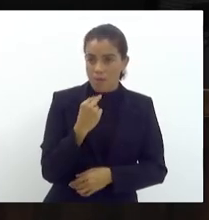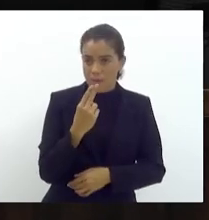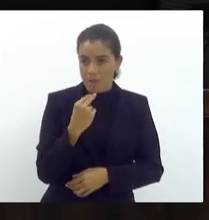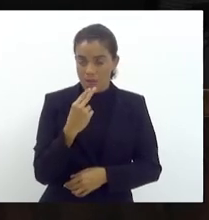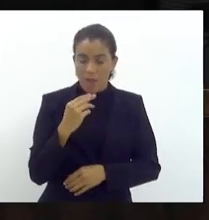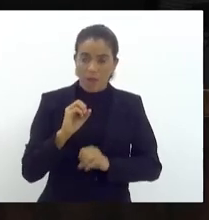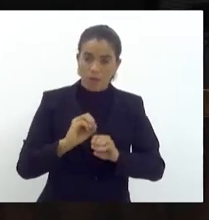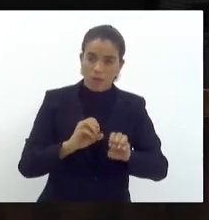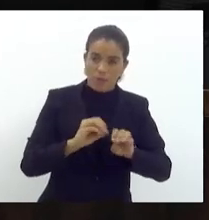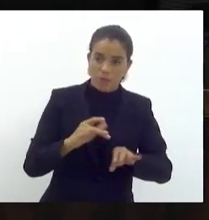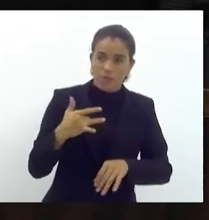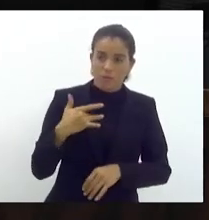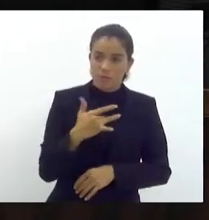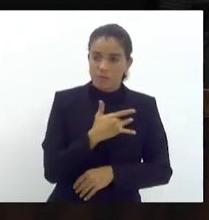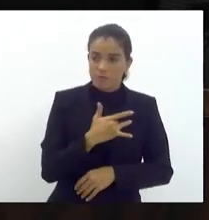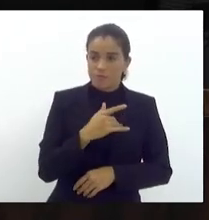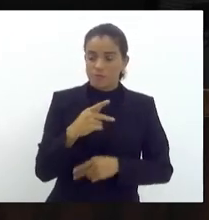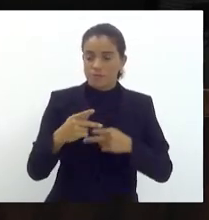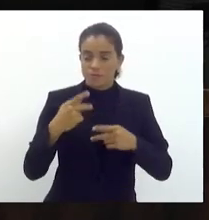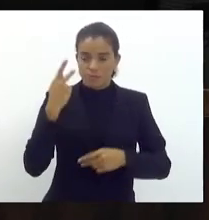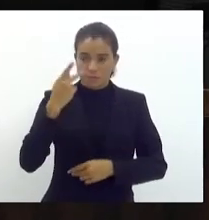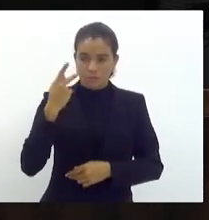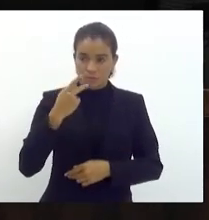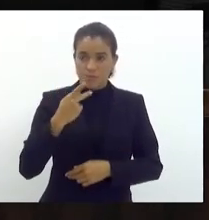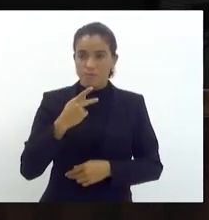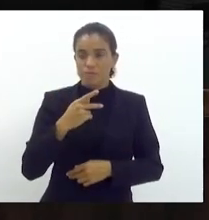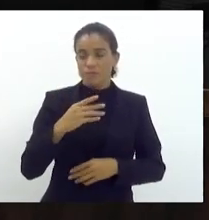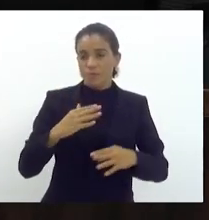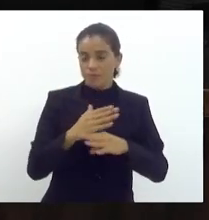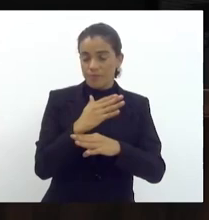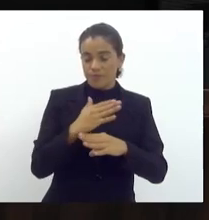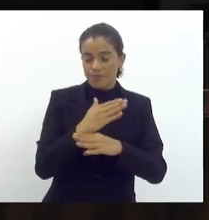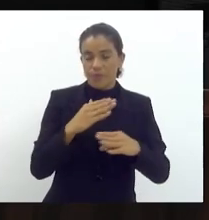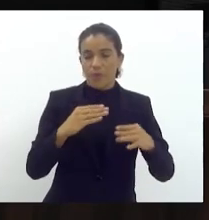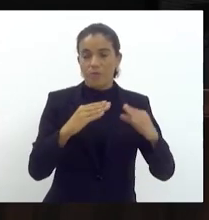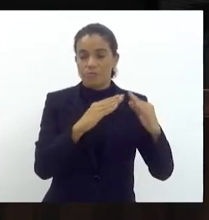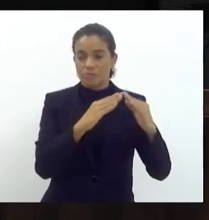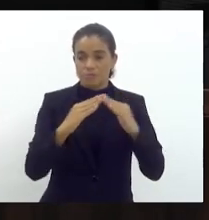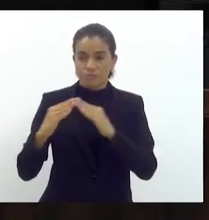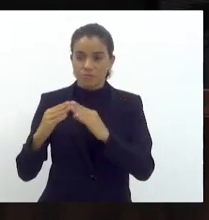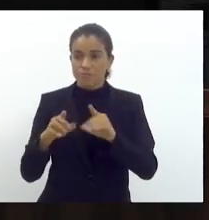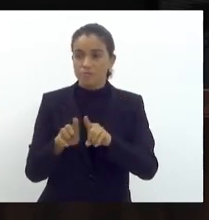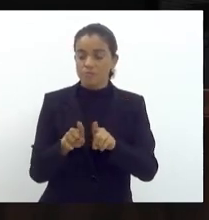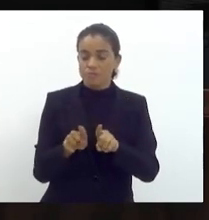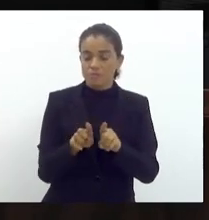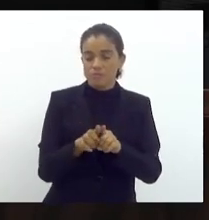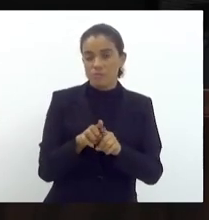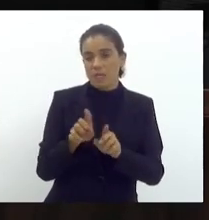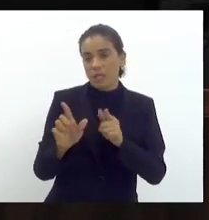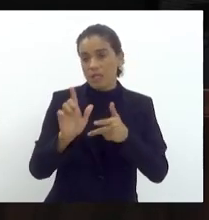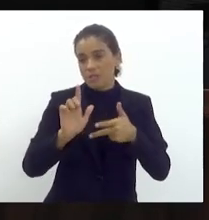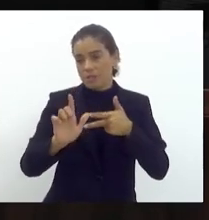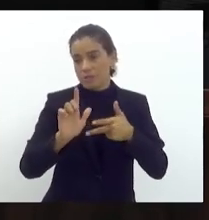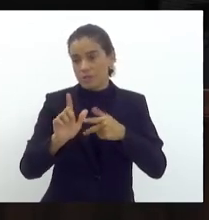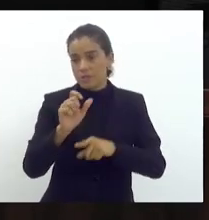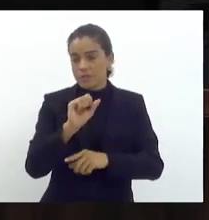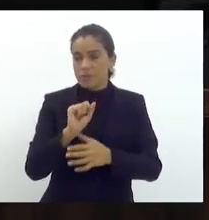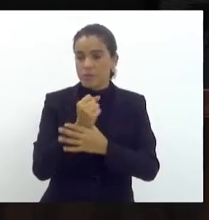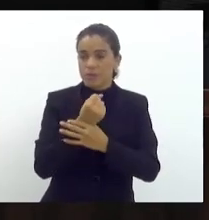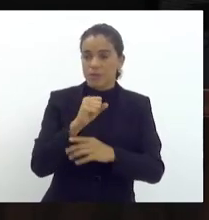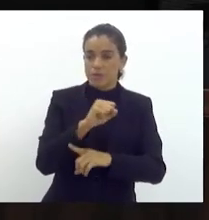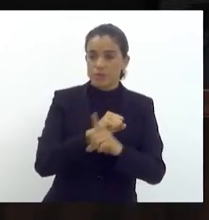de saúde de político Urbana habitação e assuntos fundiários de trabalho legislação social Seguridade